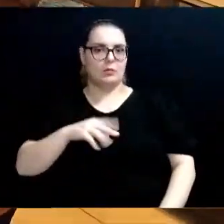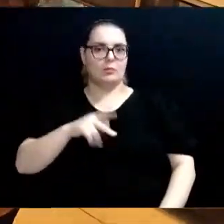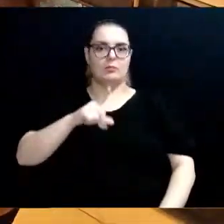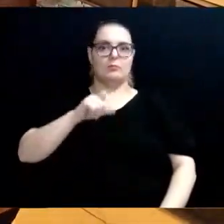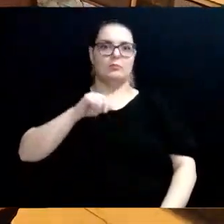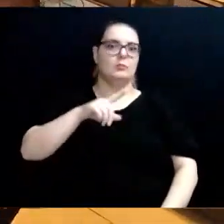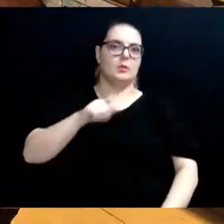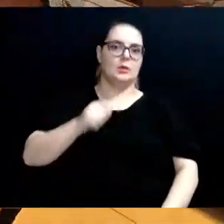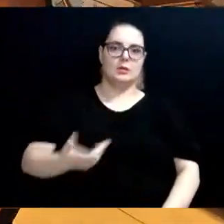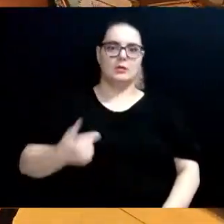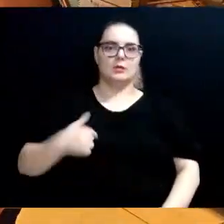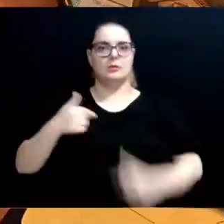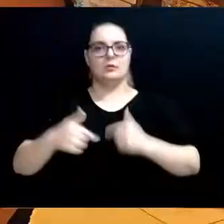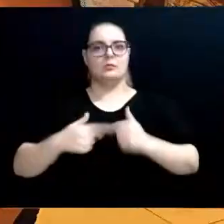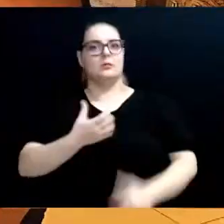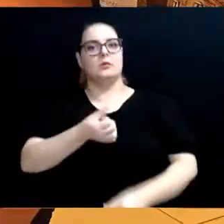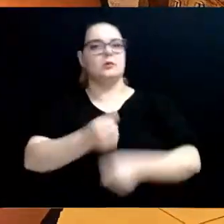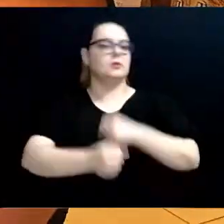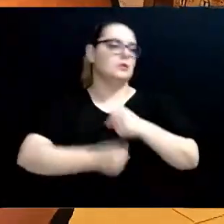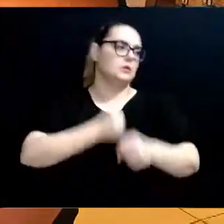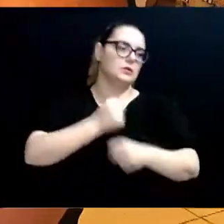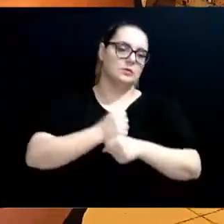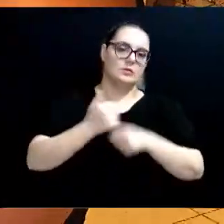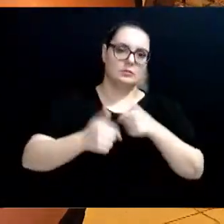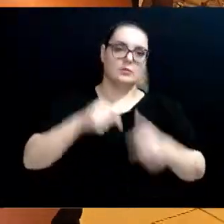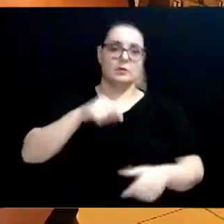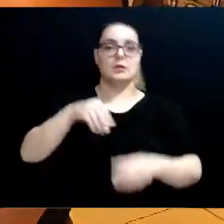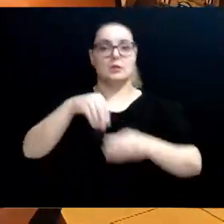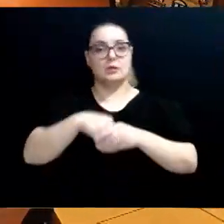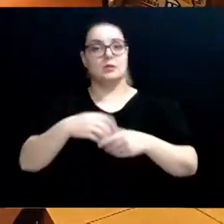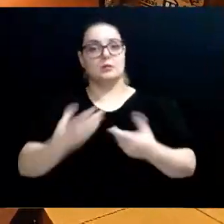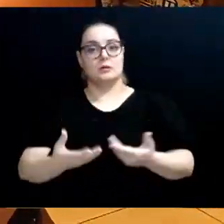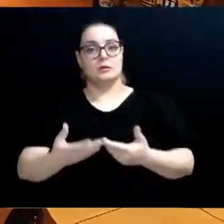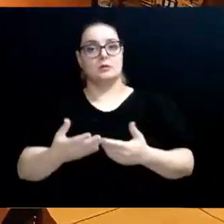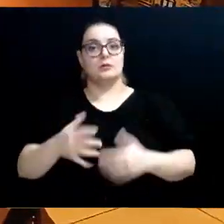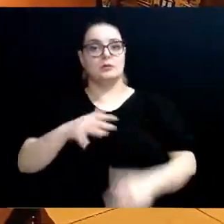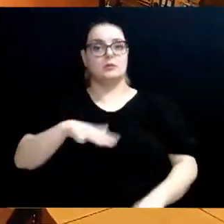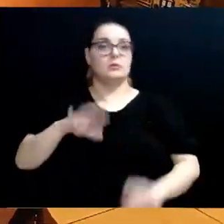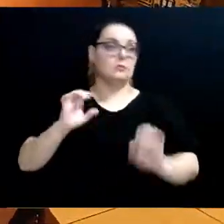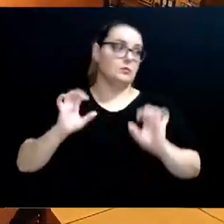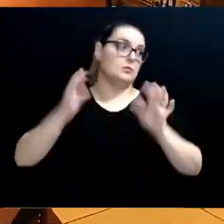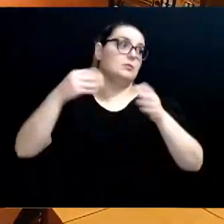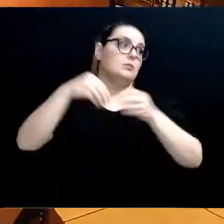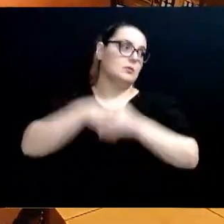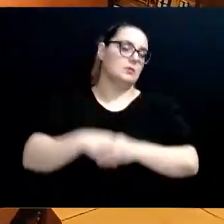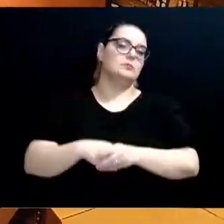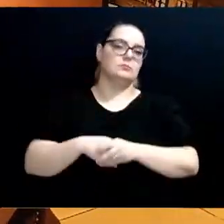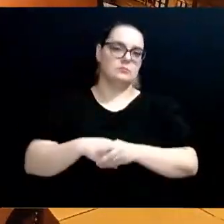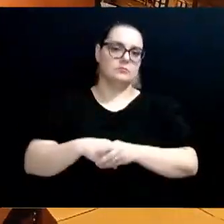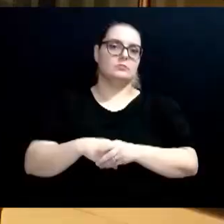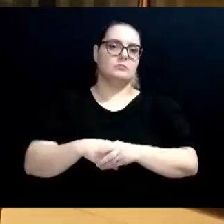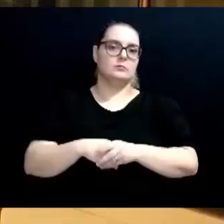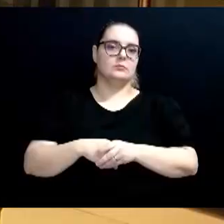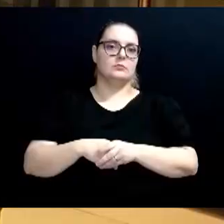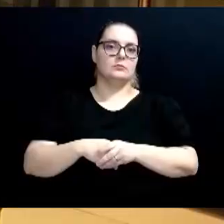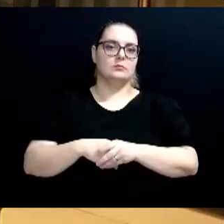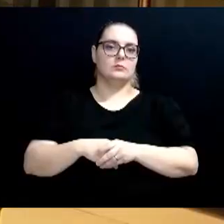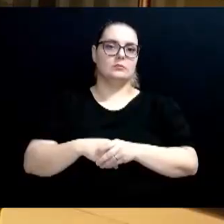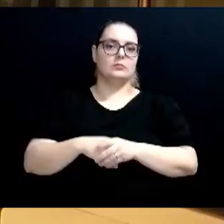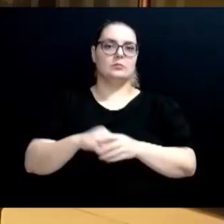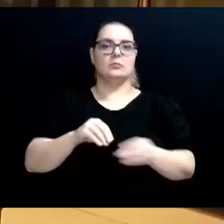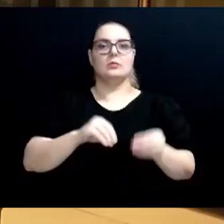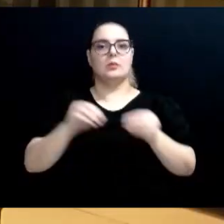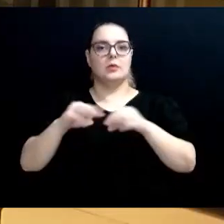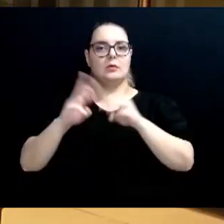meu primeiro estágio no Royal Palm Plaza, aqui em Campinas. Foi uma escola, eu trabalhei no Royal durante 6 anos, e lá